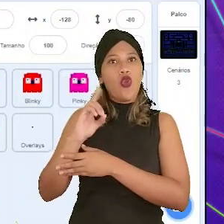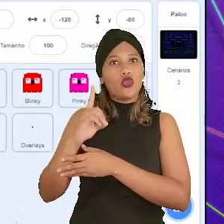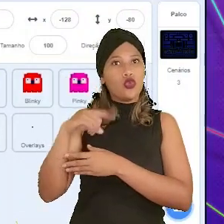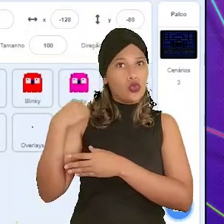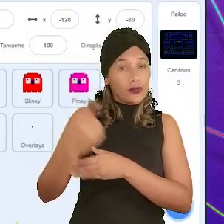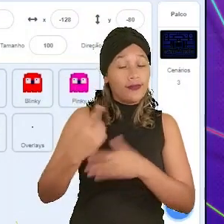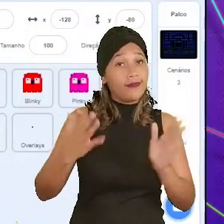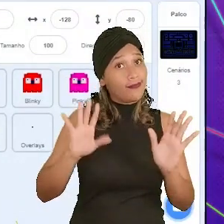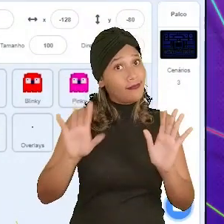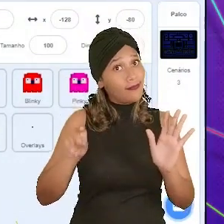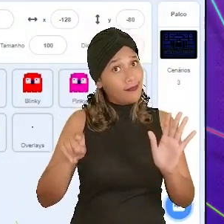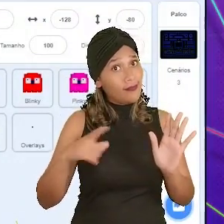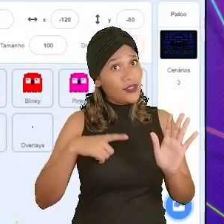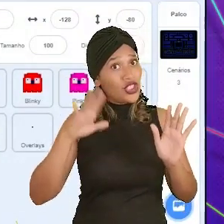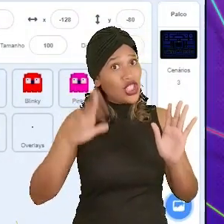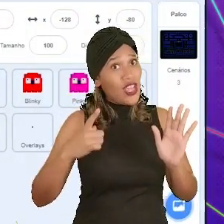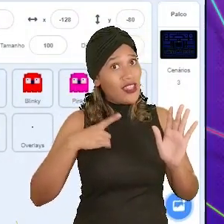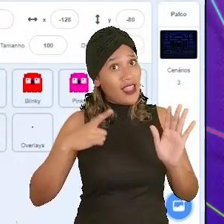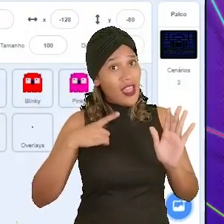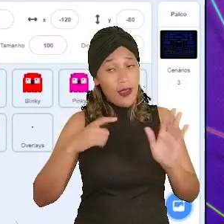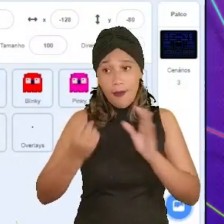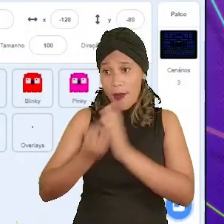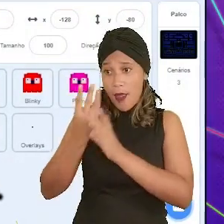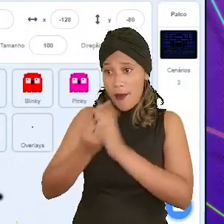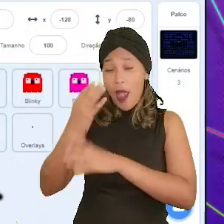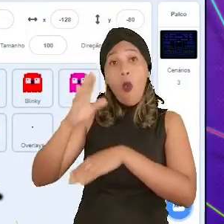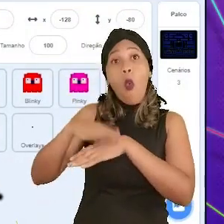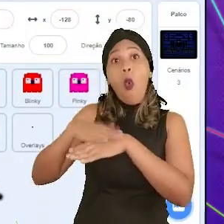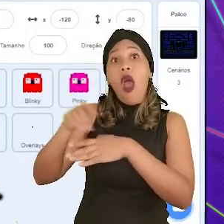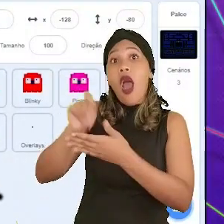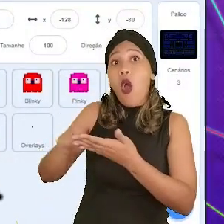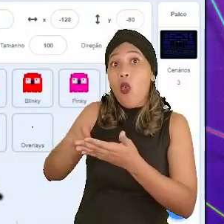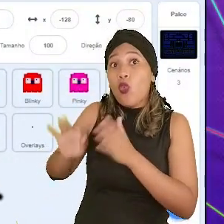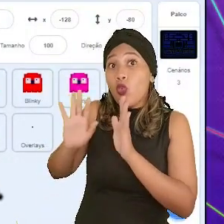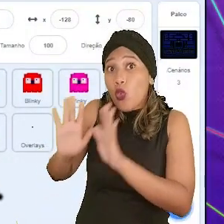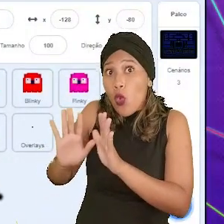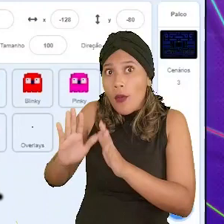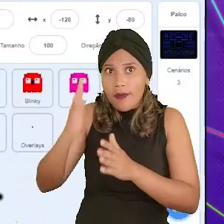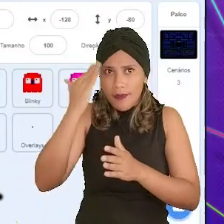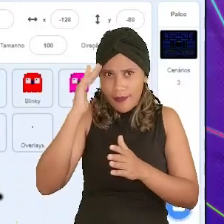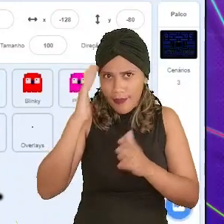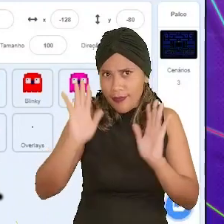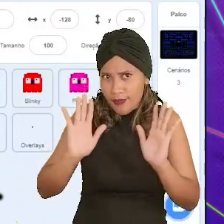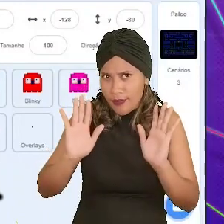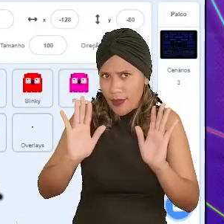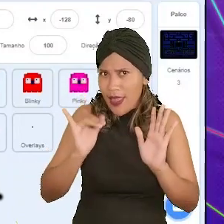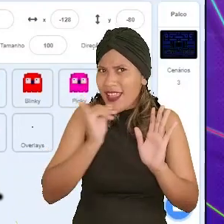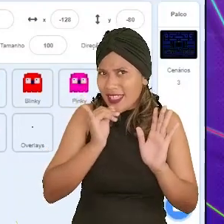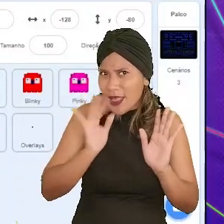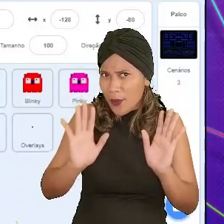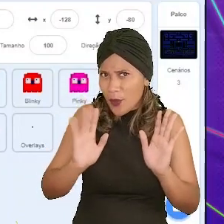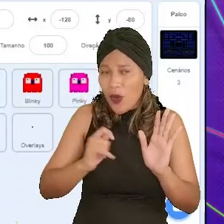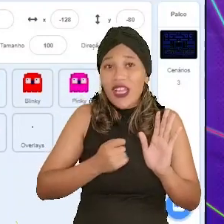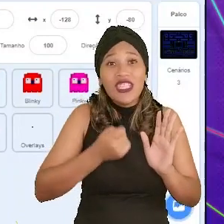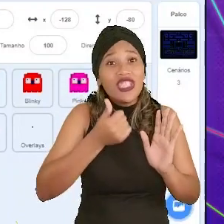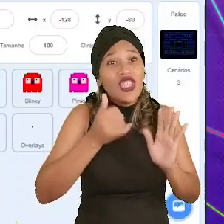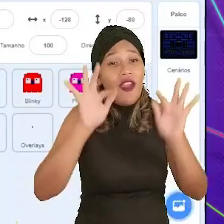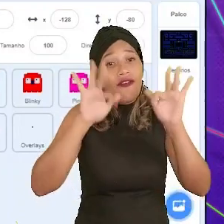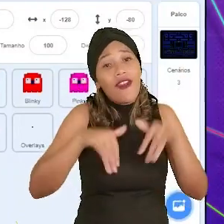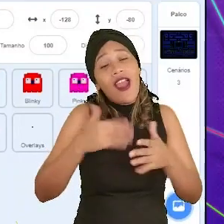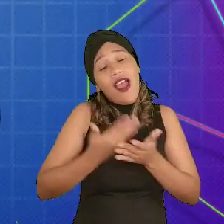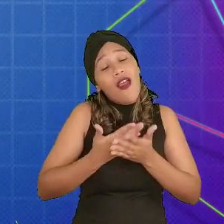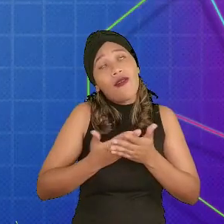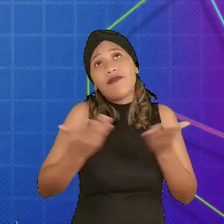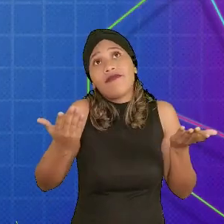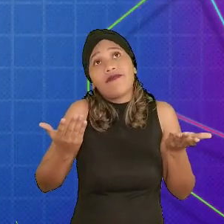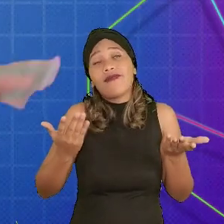código. Só que nessa tela, já temos os códigos criados pelo autor, para quem quiser entender o funcionamento. Como dica final dessa